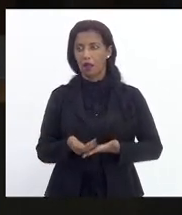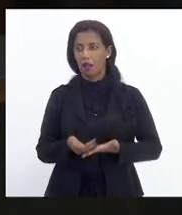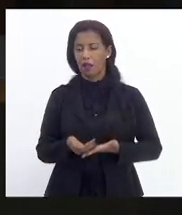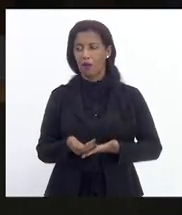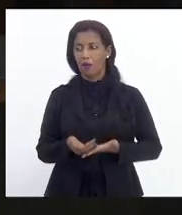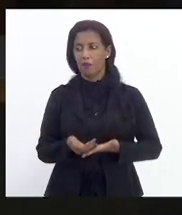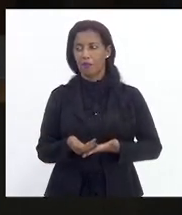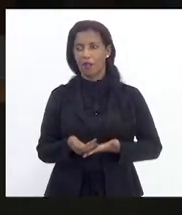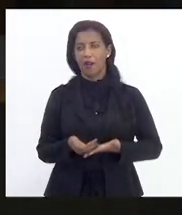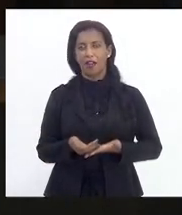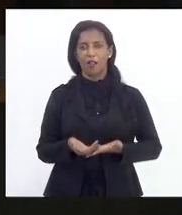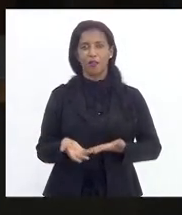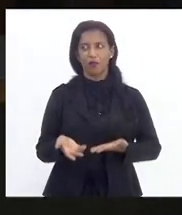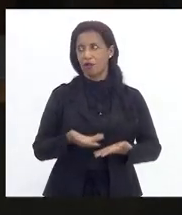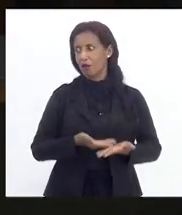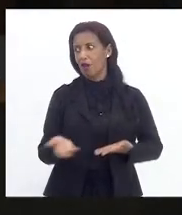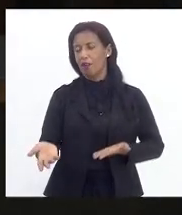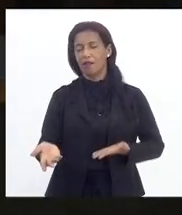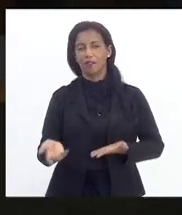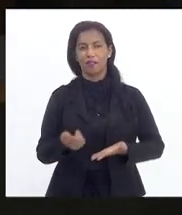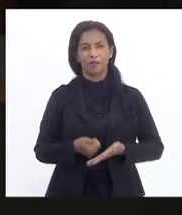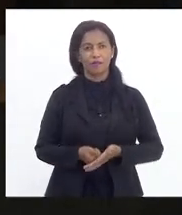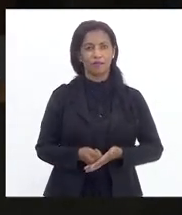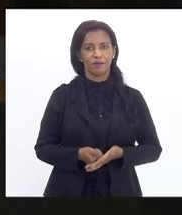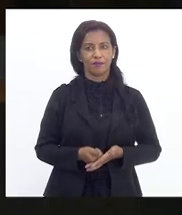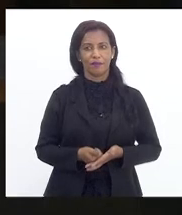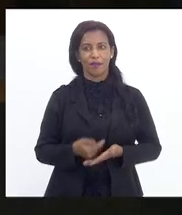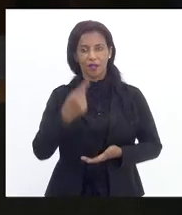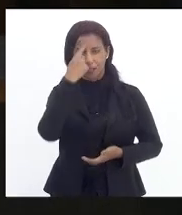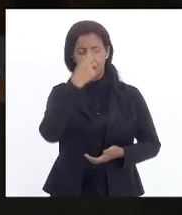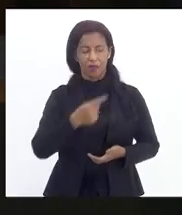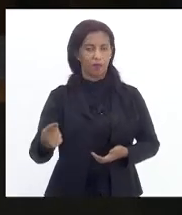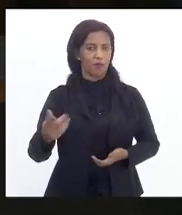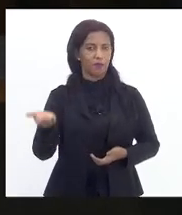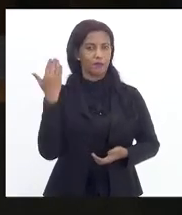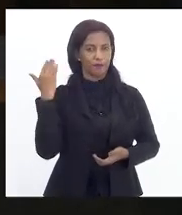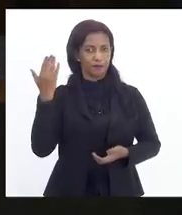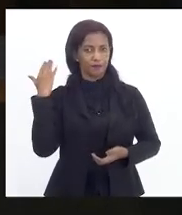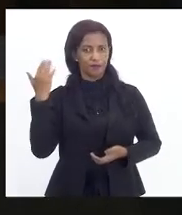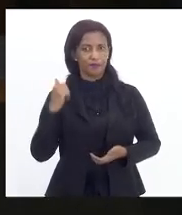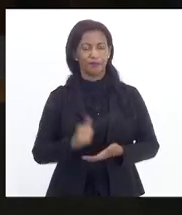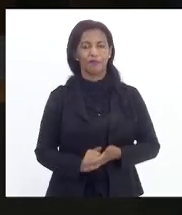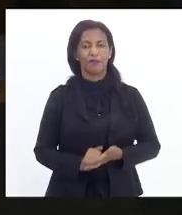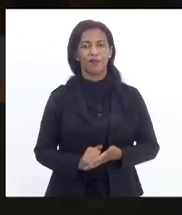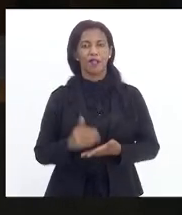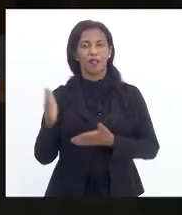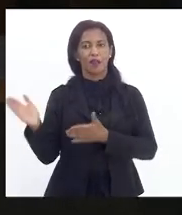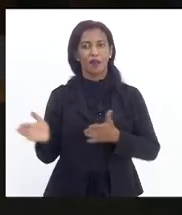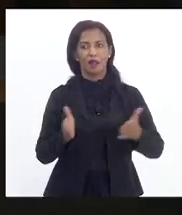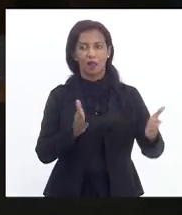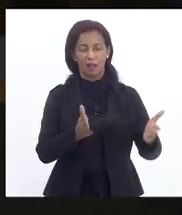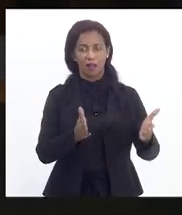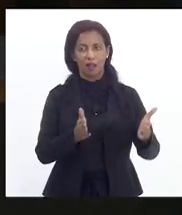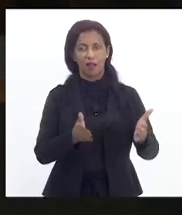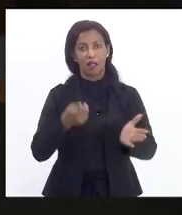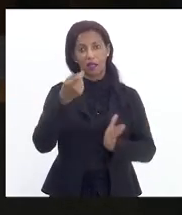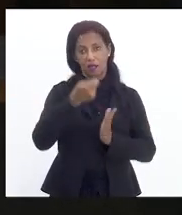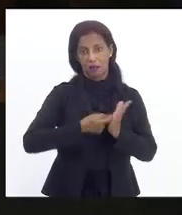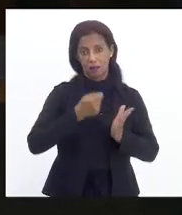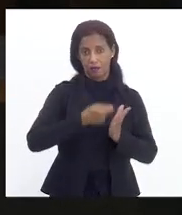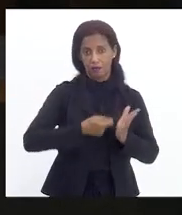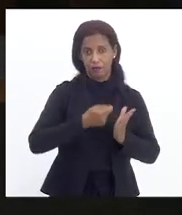e ao Tribunal de Contas semana passada através de decisão da comissão de